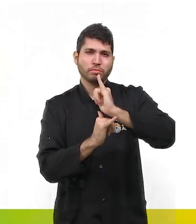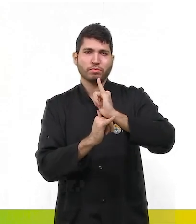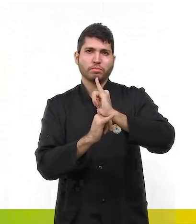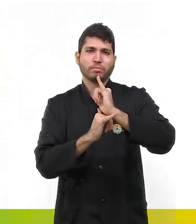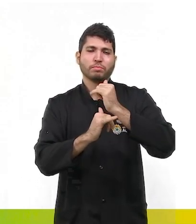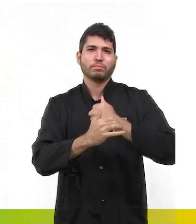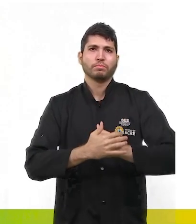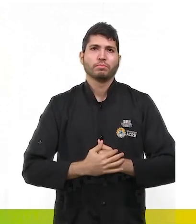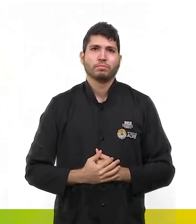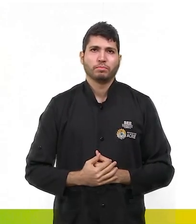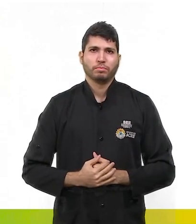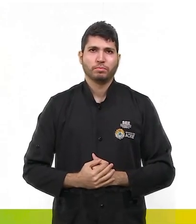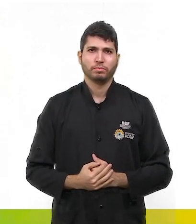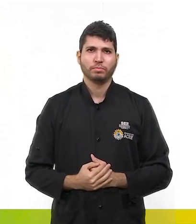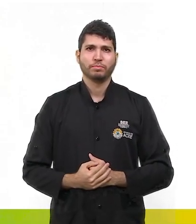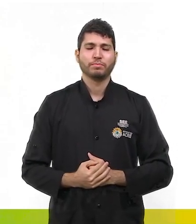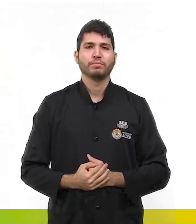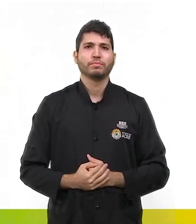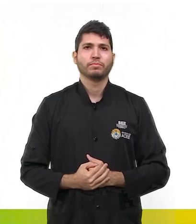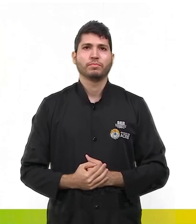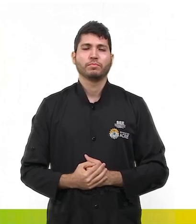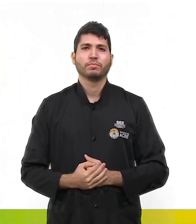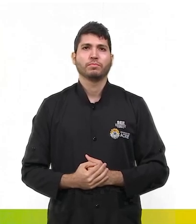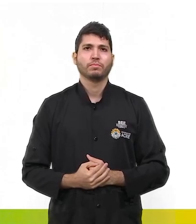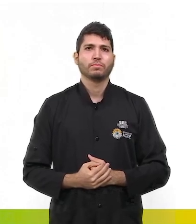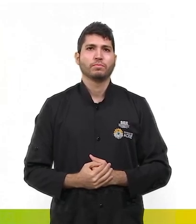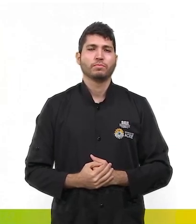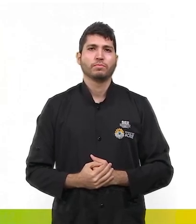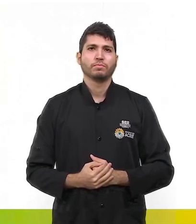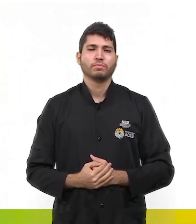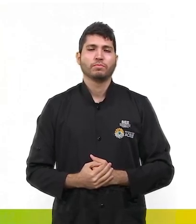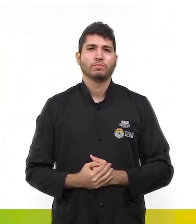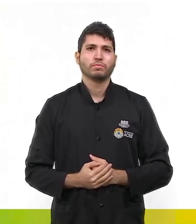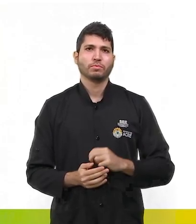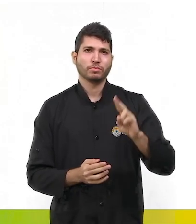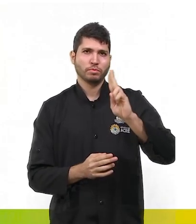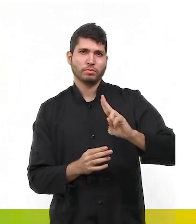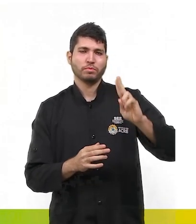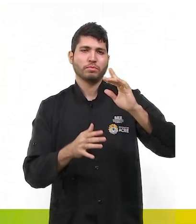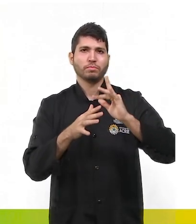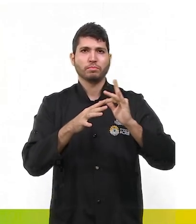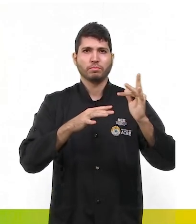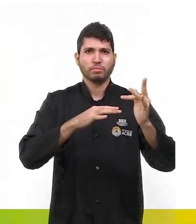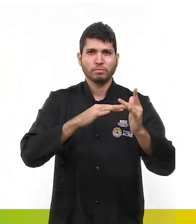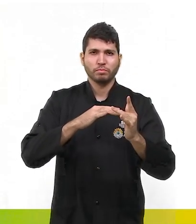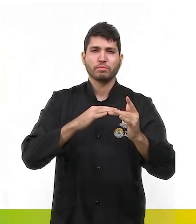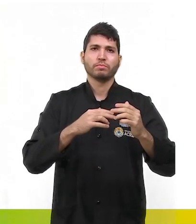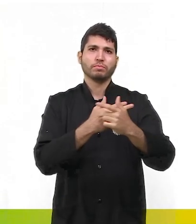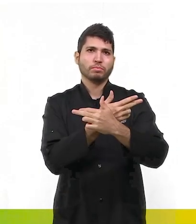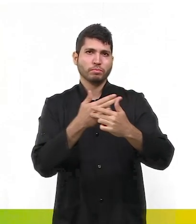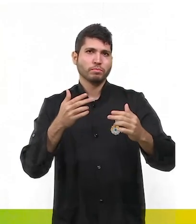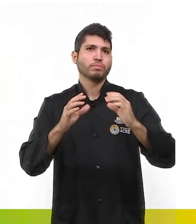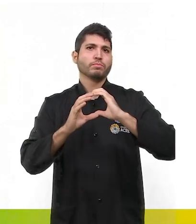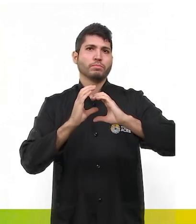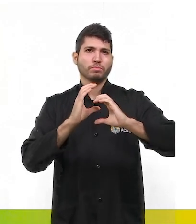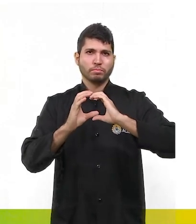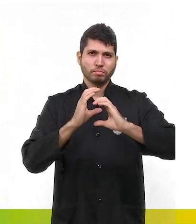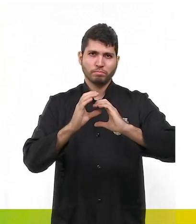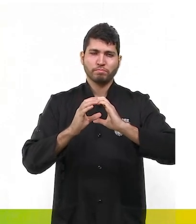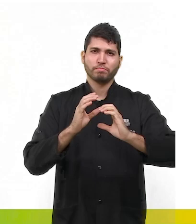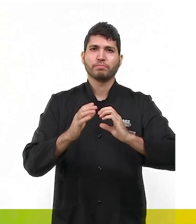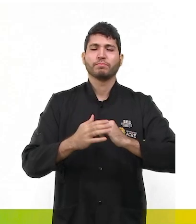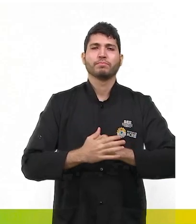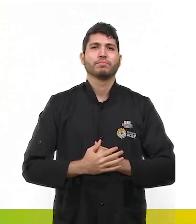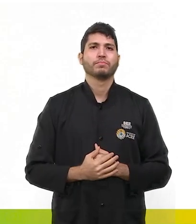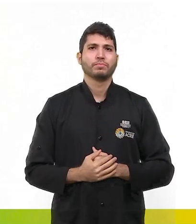aí da internet. Ela também ocorre através das redes sociais e meios de comunicação. Bem interessante isso